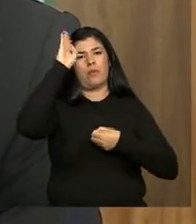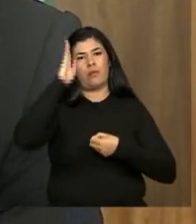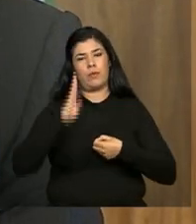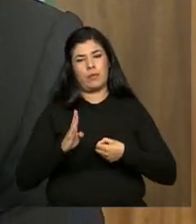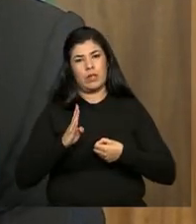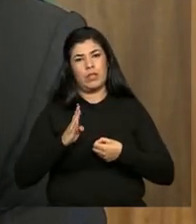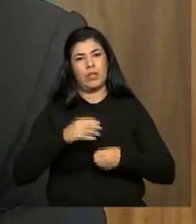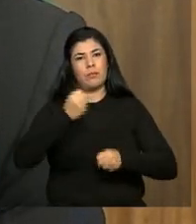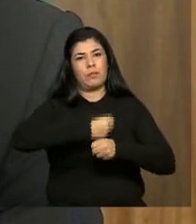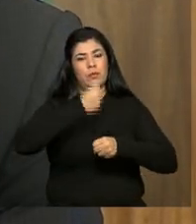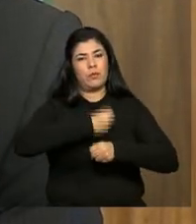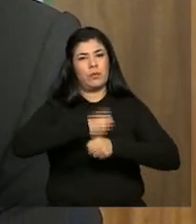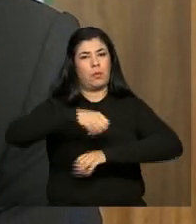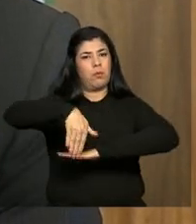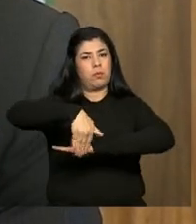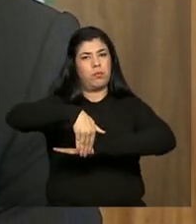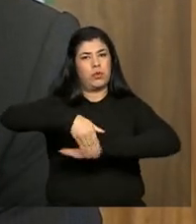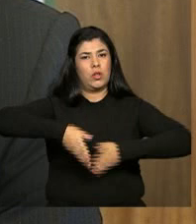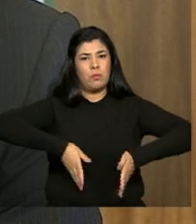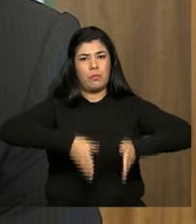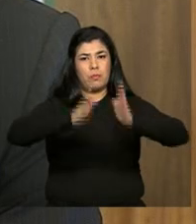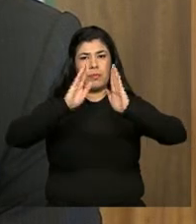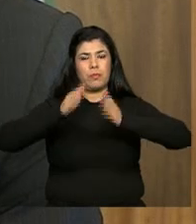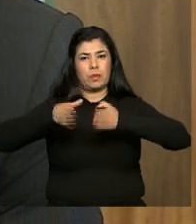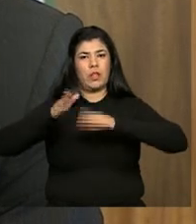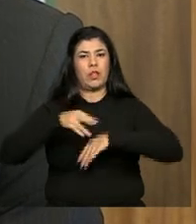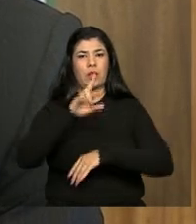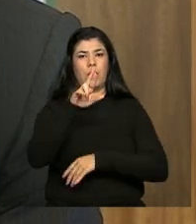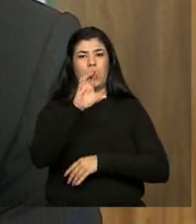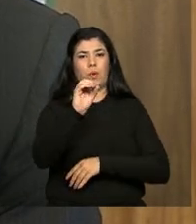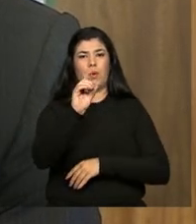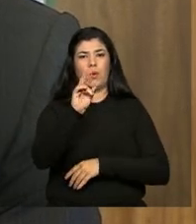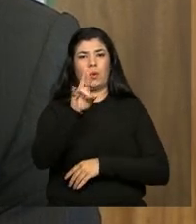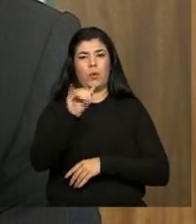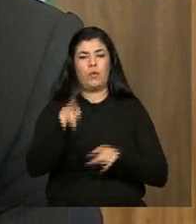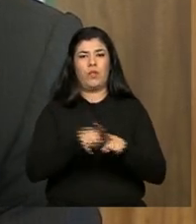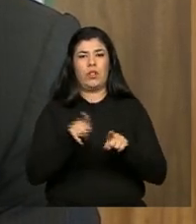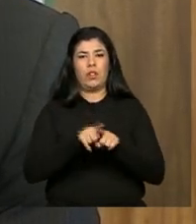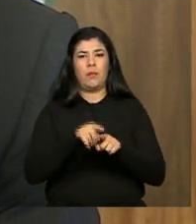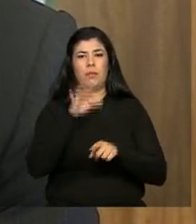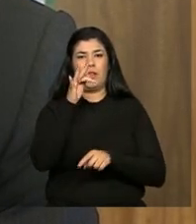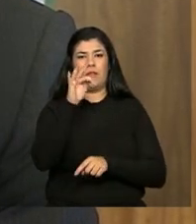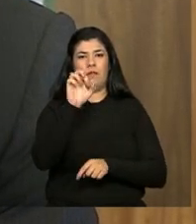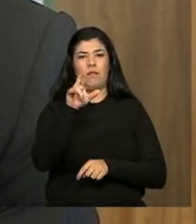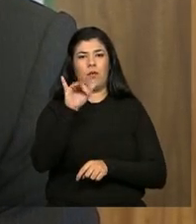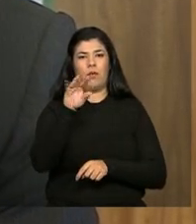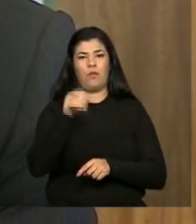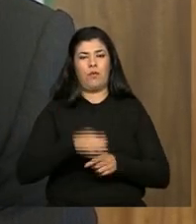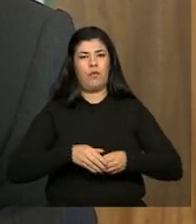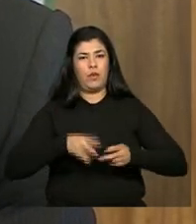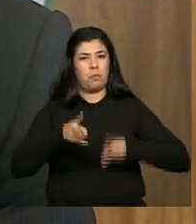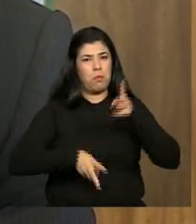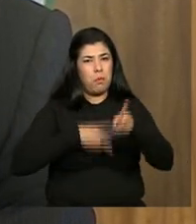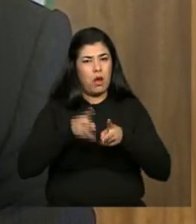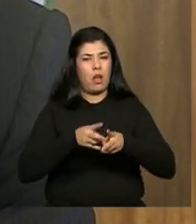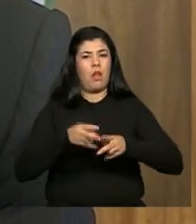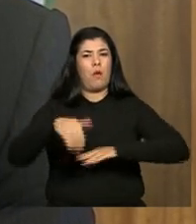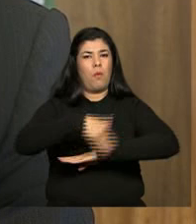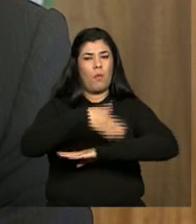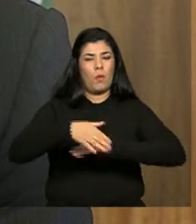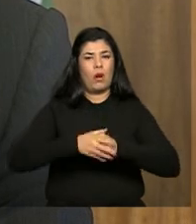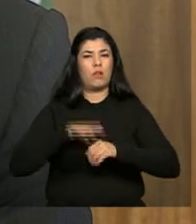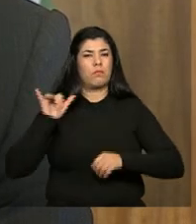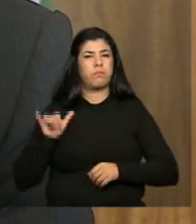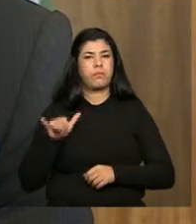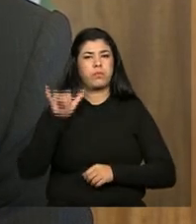em estradas nós temos concessões a fazer em rodovias e ferrovias novos aeroportos portos